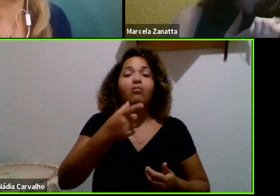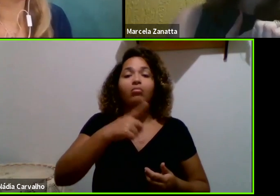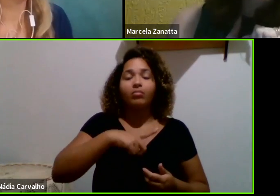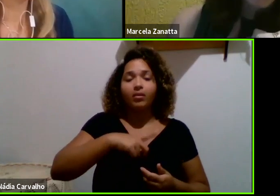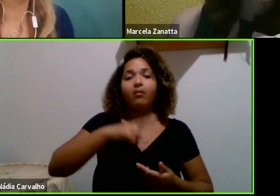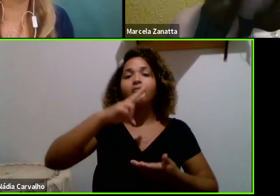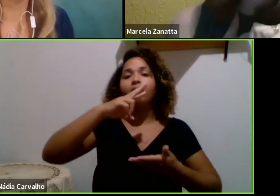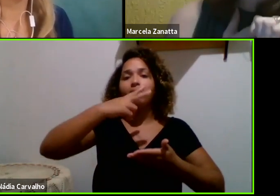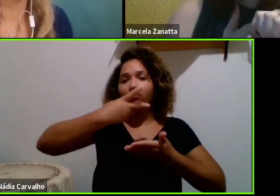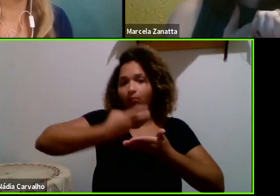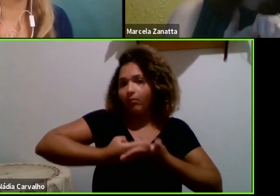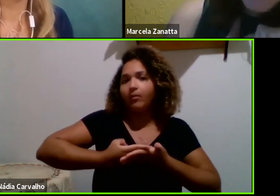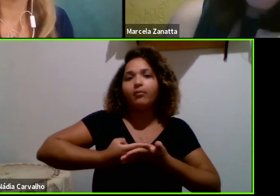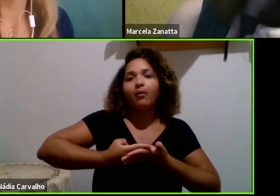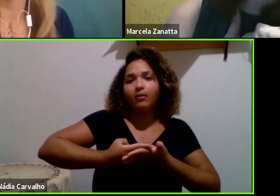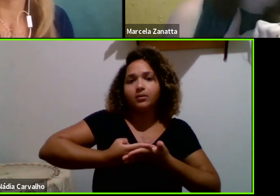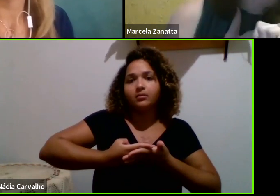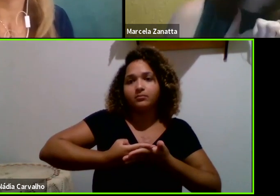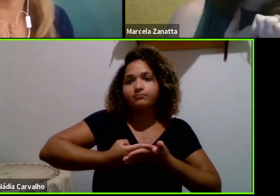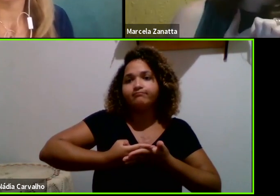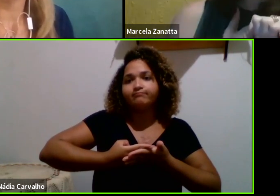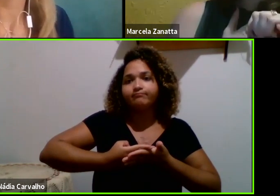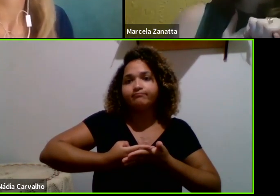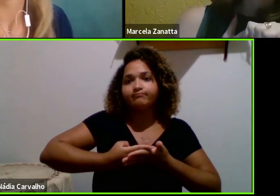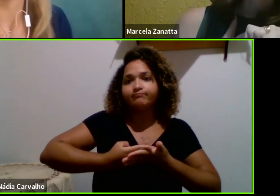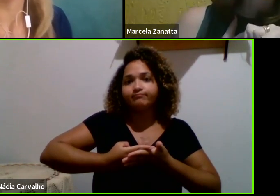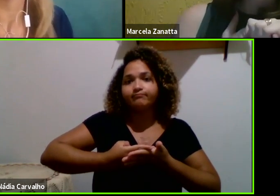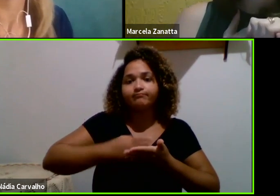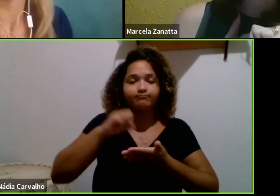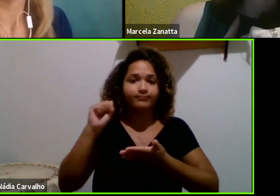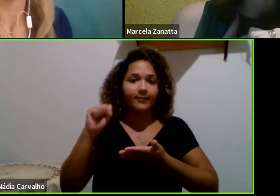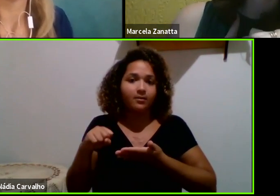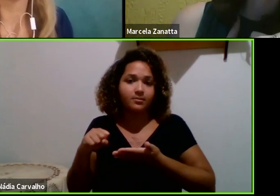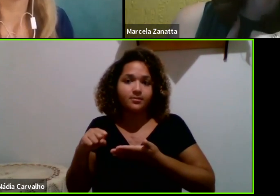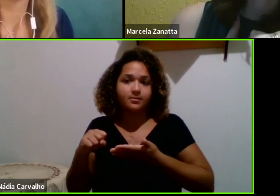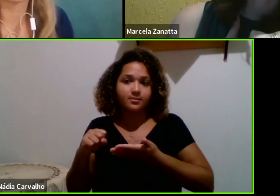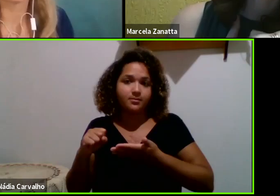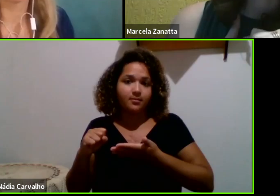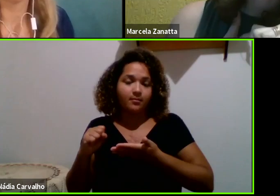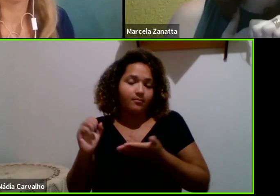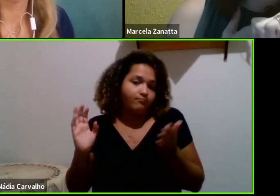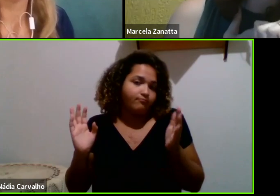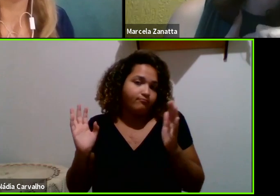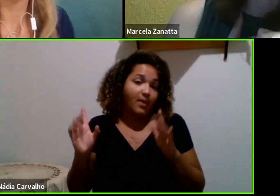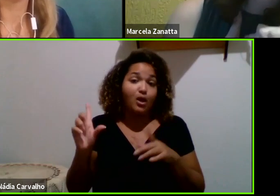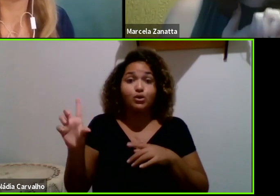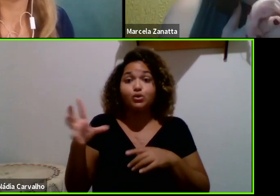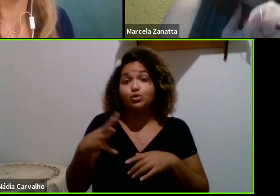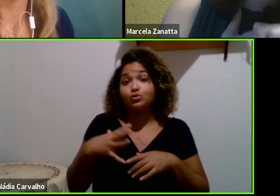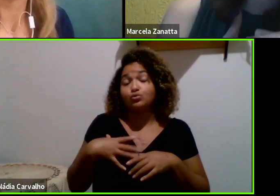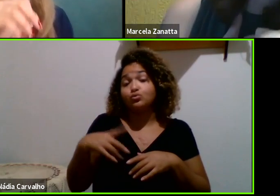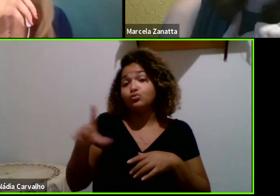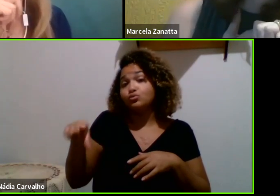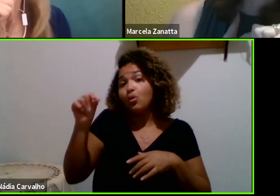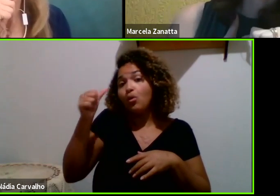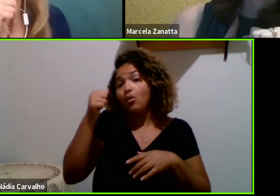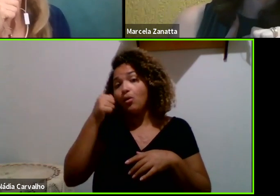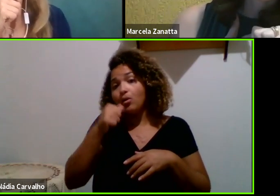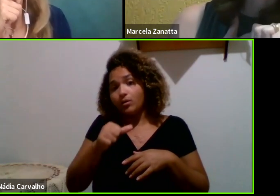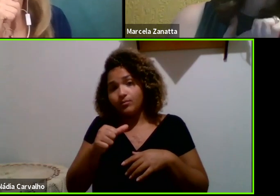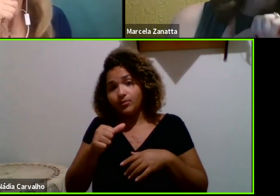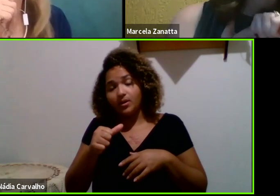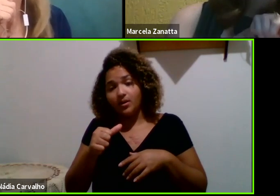Em alguns partos, a gente precisa instalar um uterotônico para melhorar a contração. Em alguns partos, a gente precisa romper